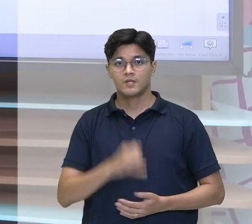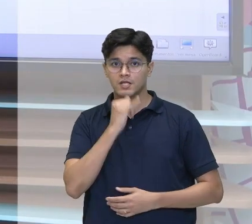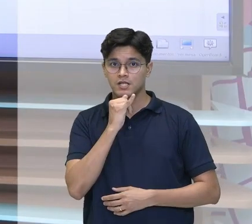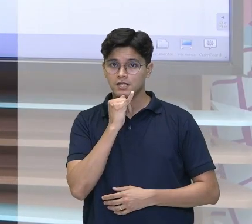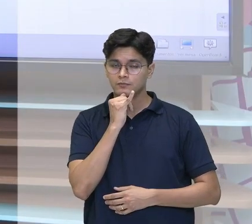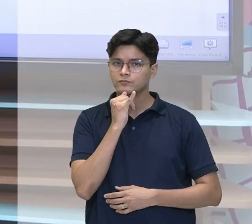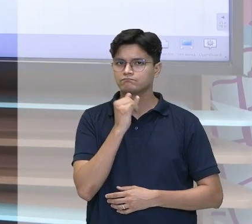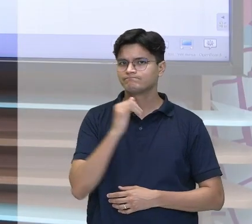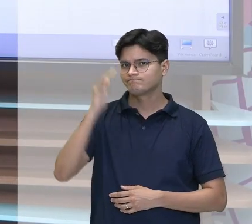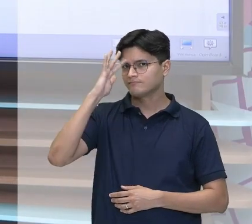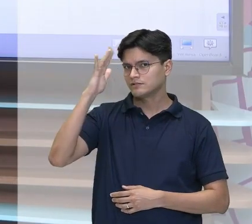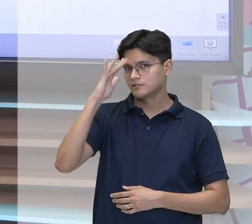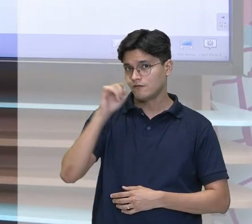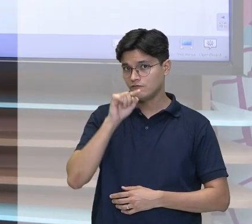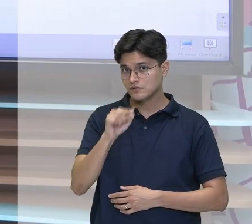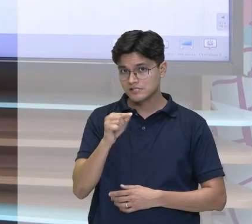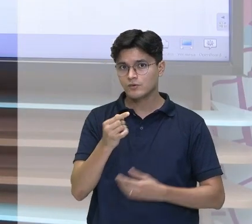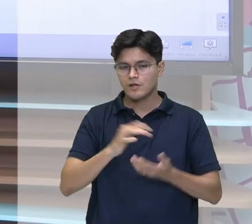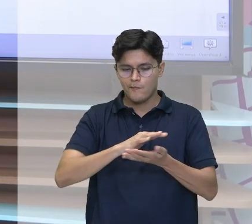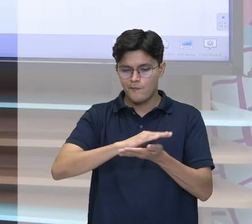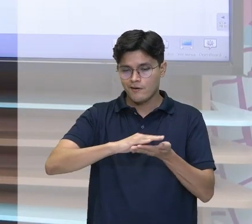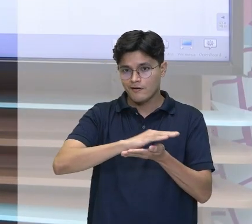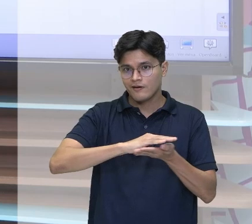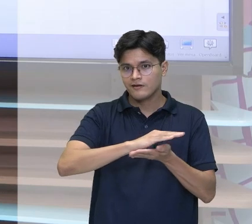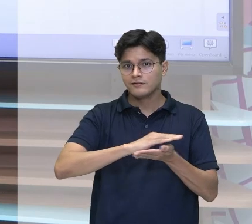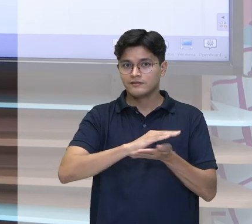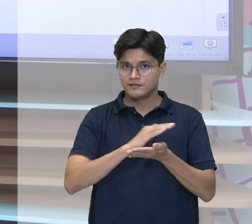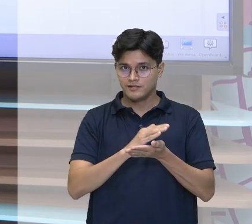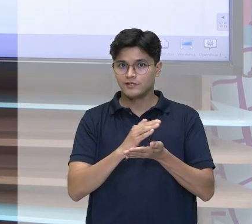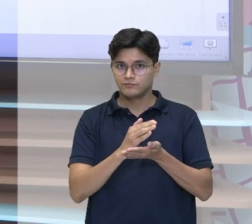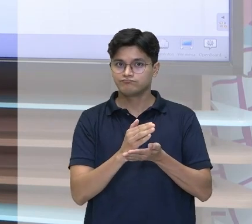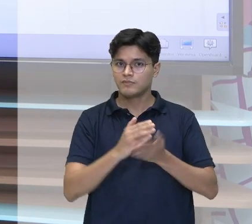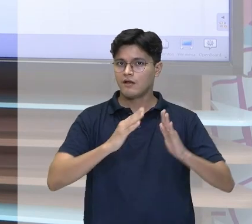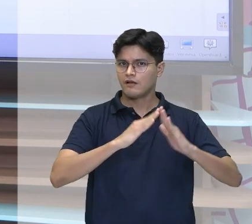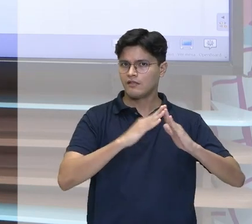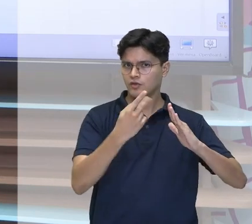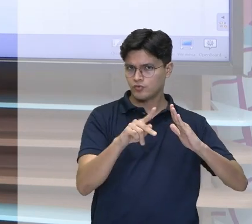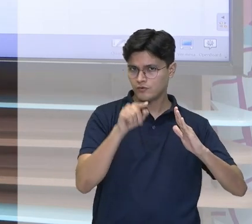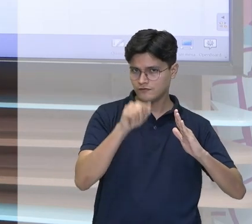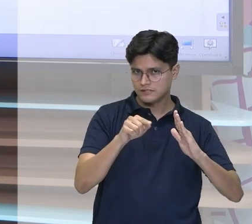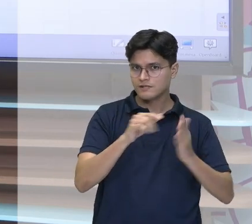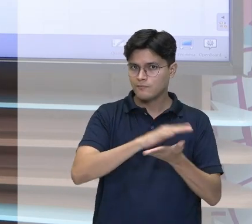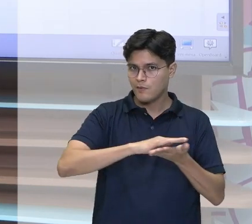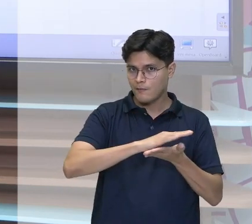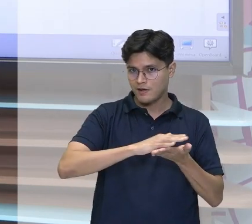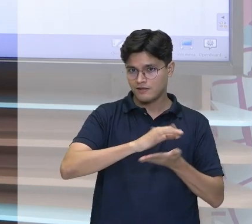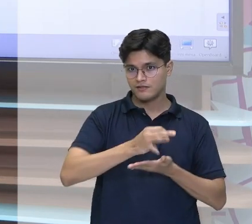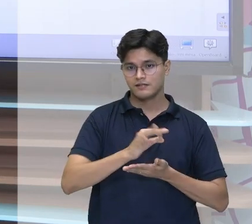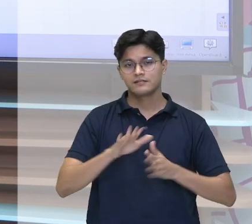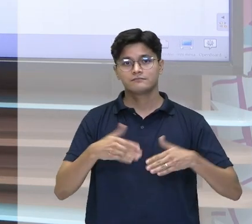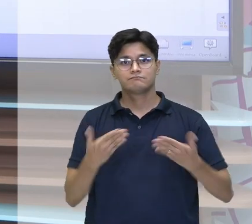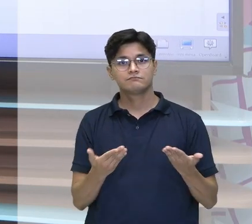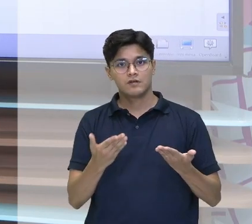e aí essa produção de brigadeiro é feita somente por você. Então, você sai de casa, compra os ingredientes,